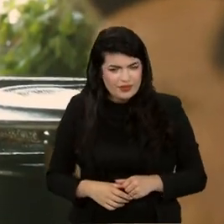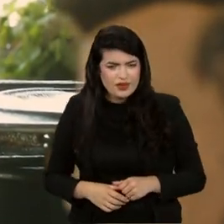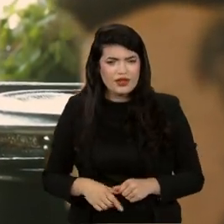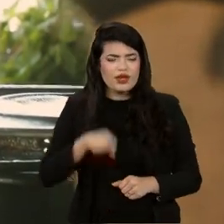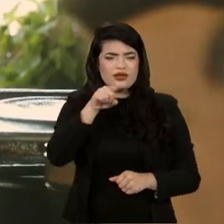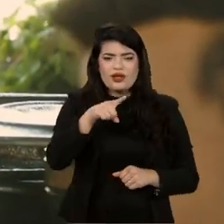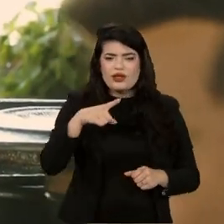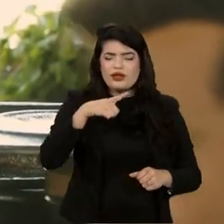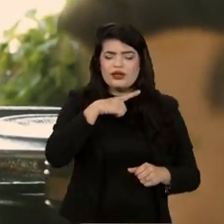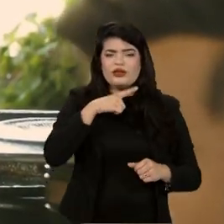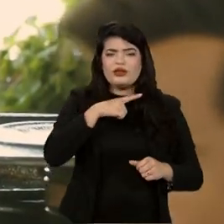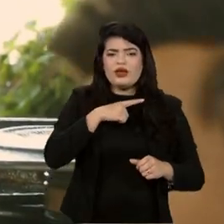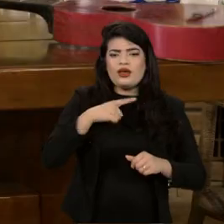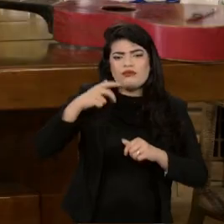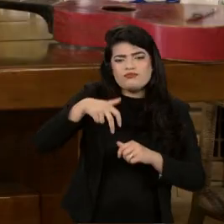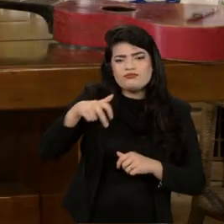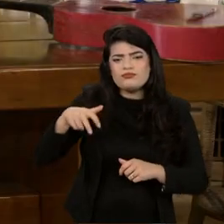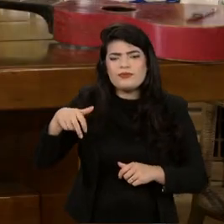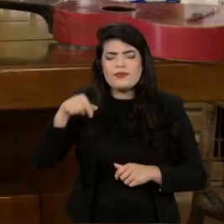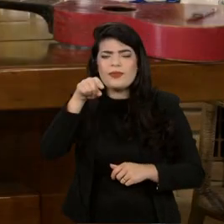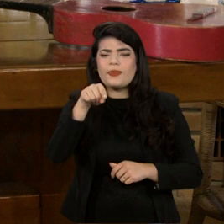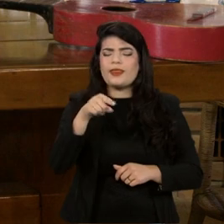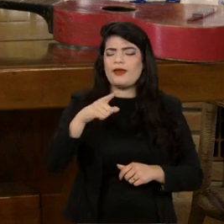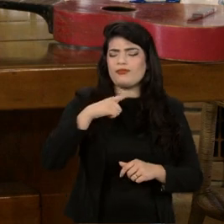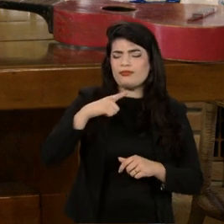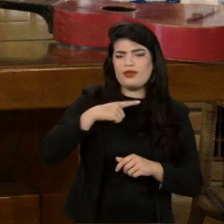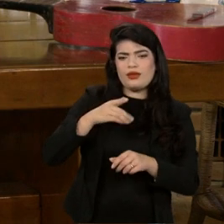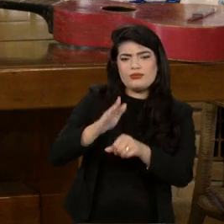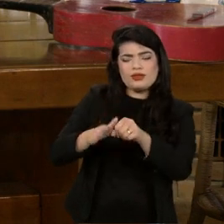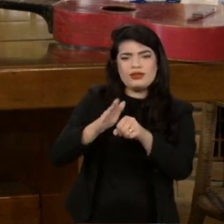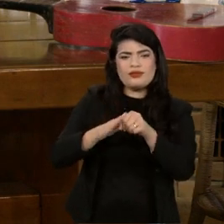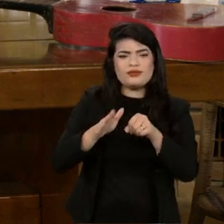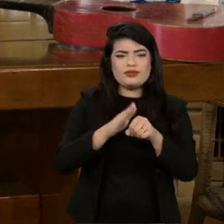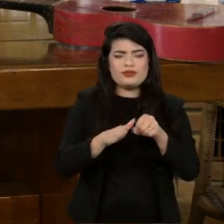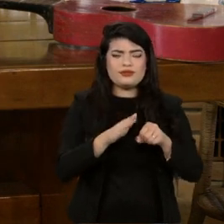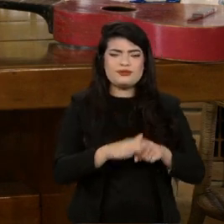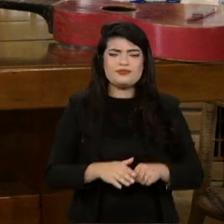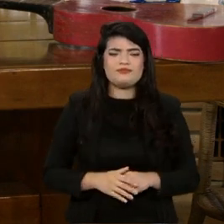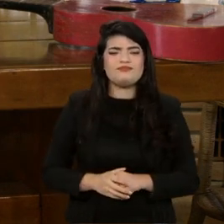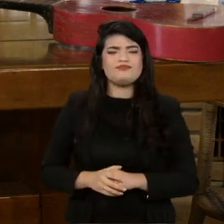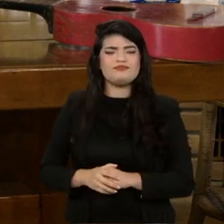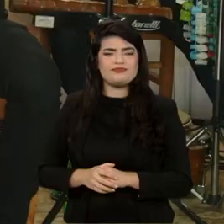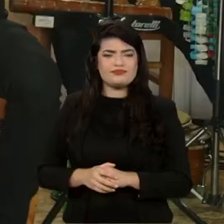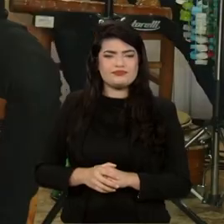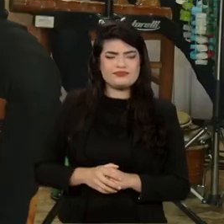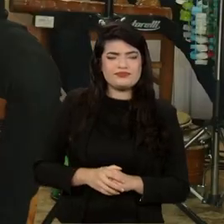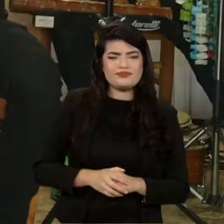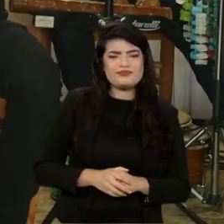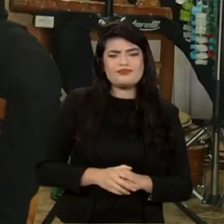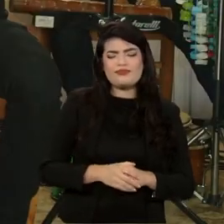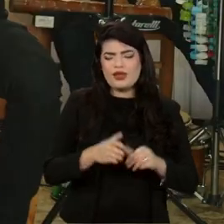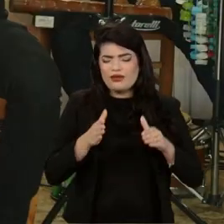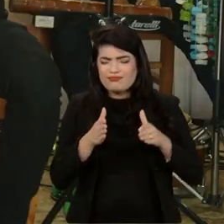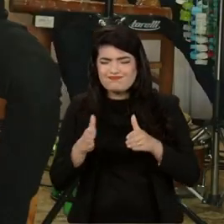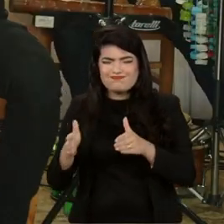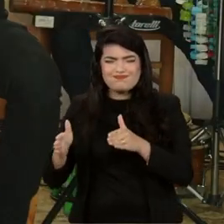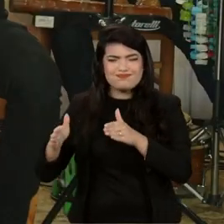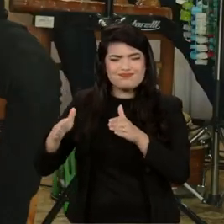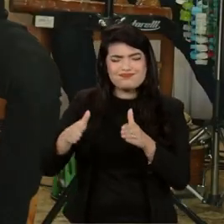Bandoleros de los campos verdes, Don Quijotes, de nuestro desierto.